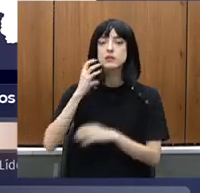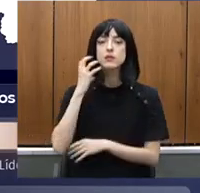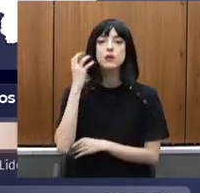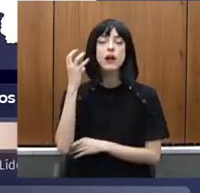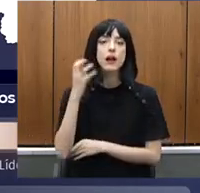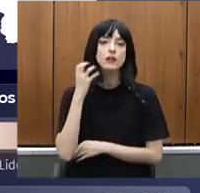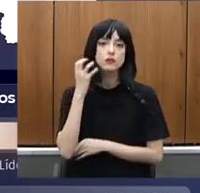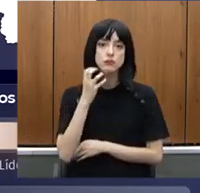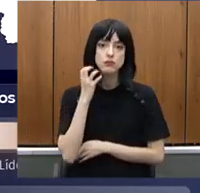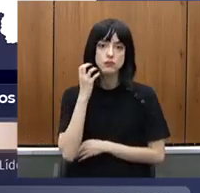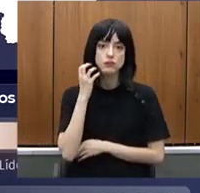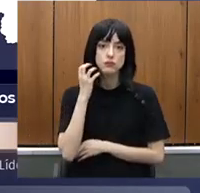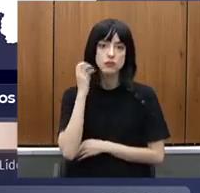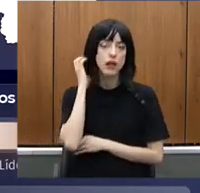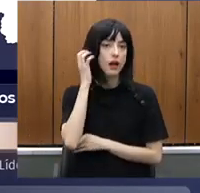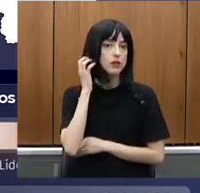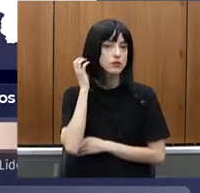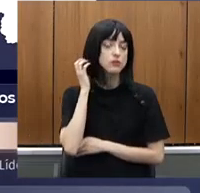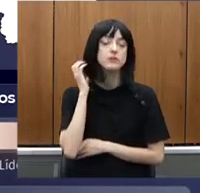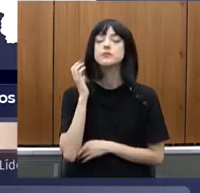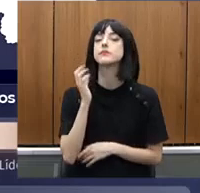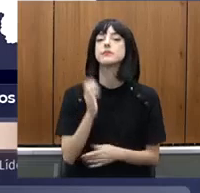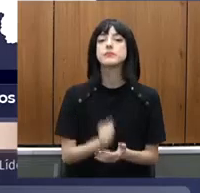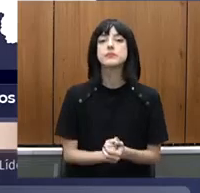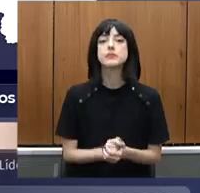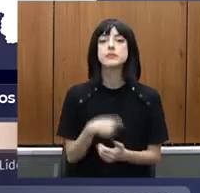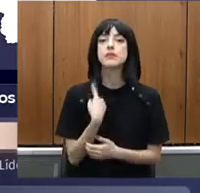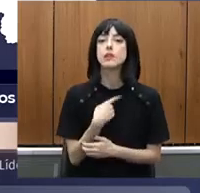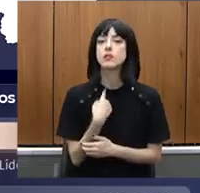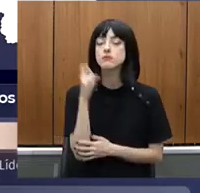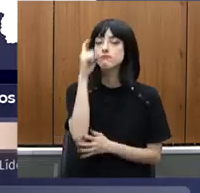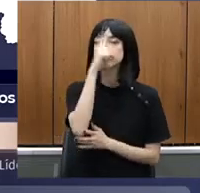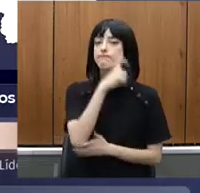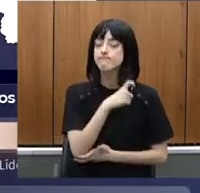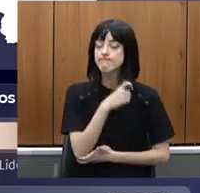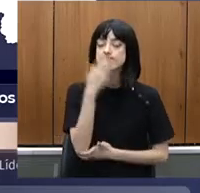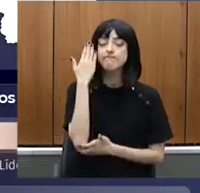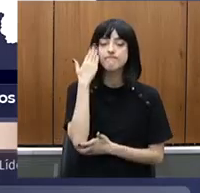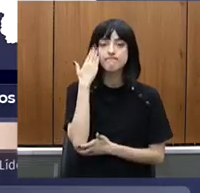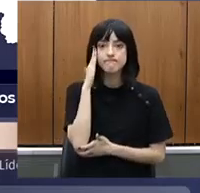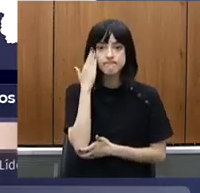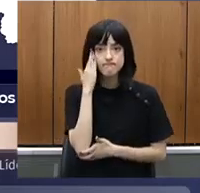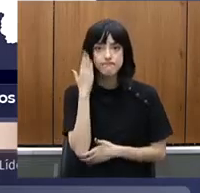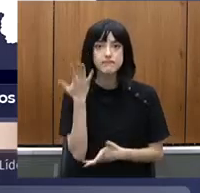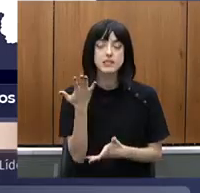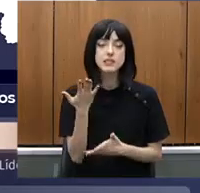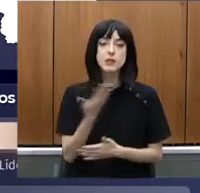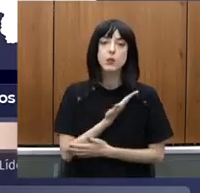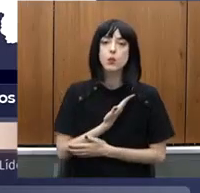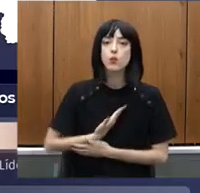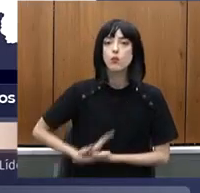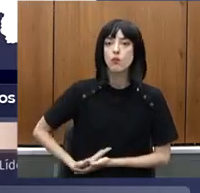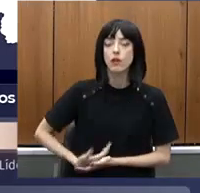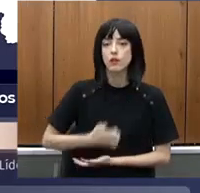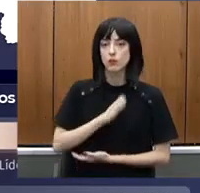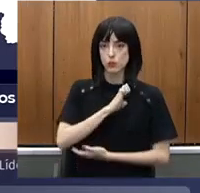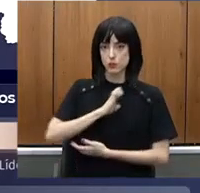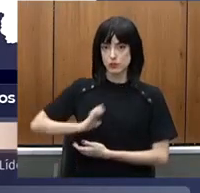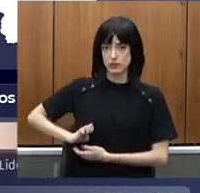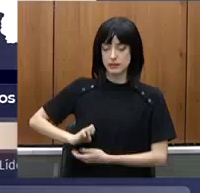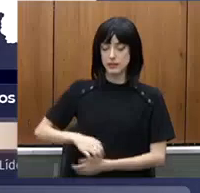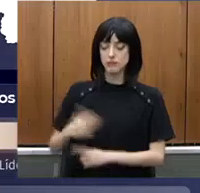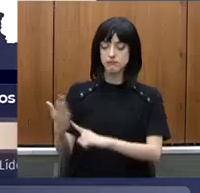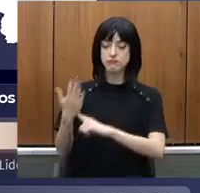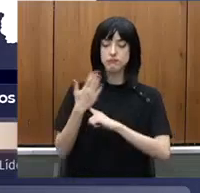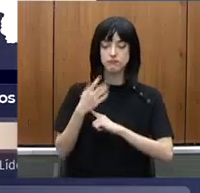para nós foi um foi um convencimento que fizemos junto ao ao Governo do Estado então ele direcionou ele puxou esse